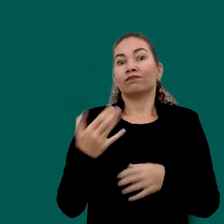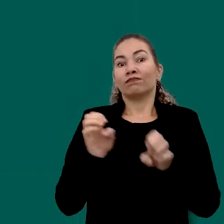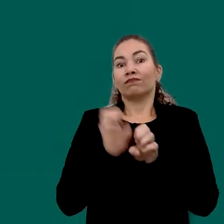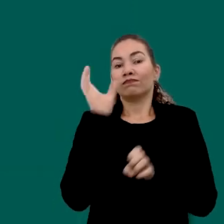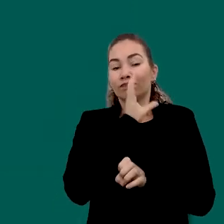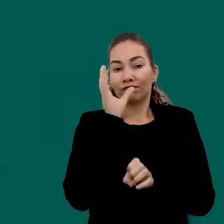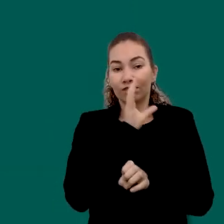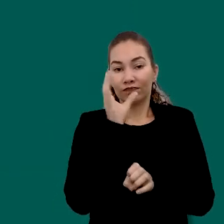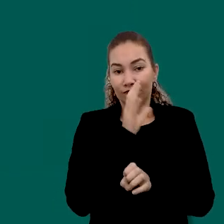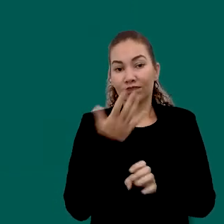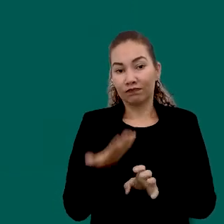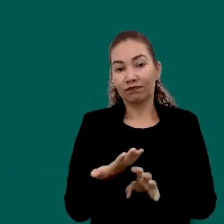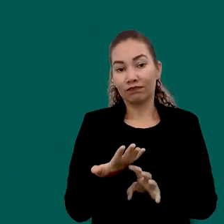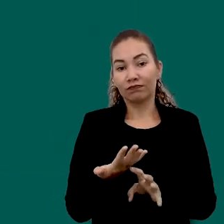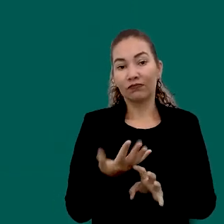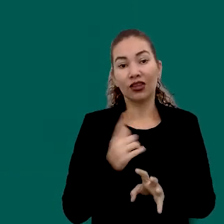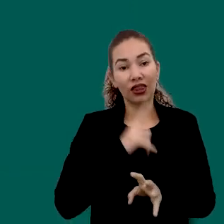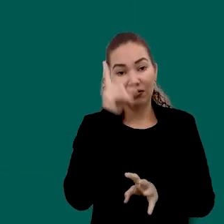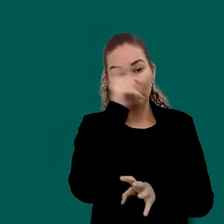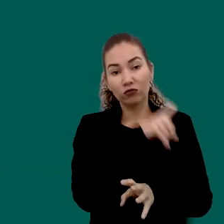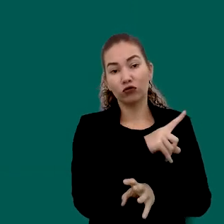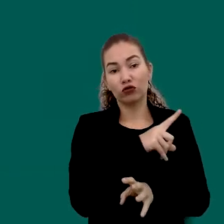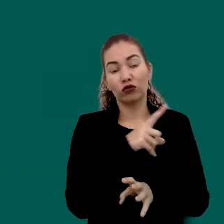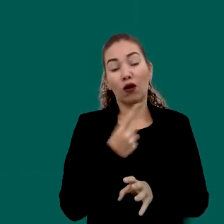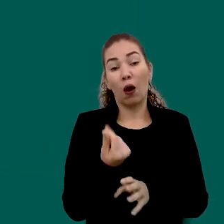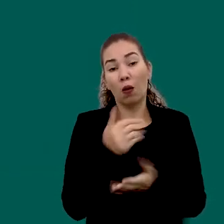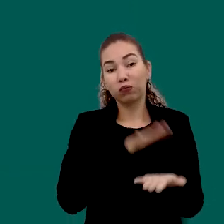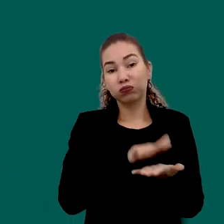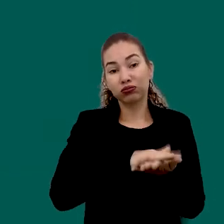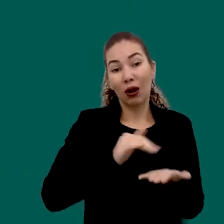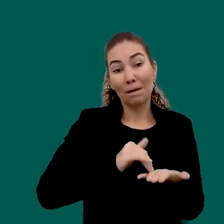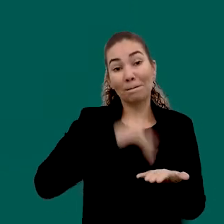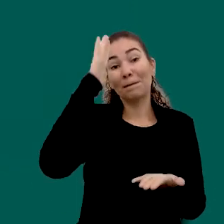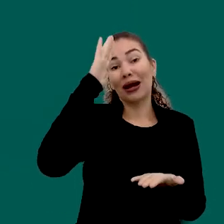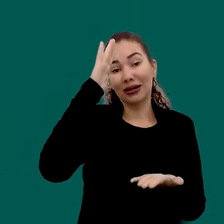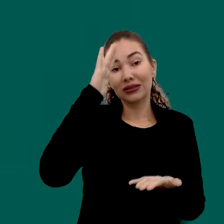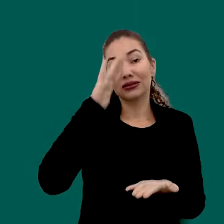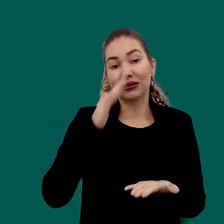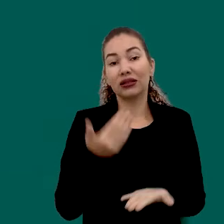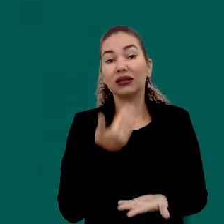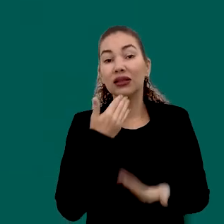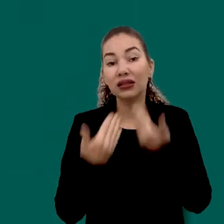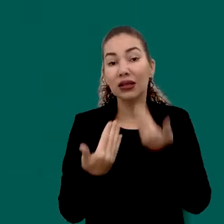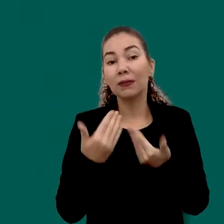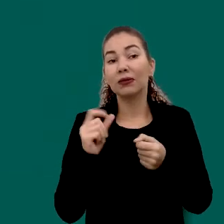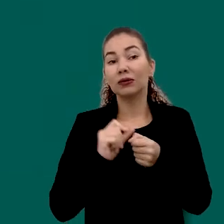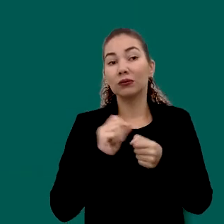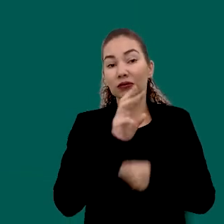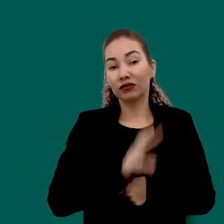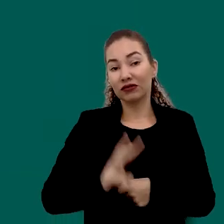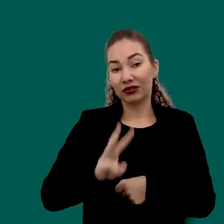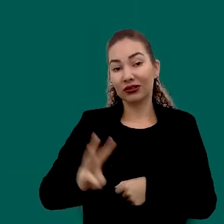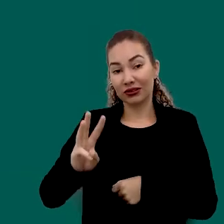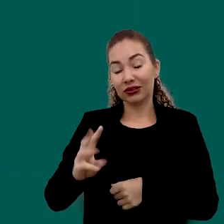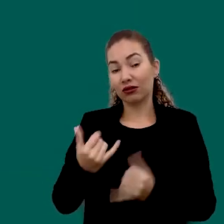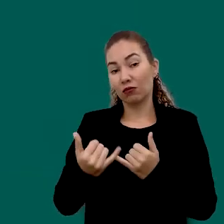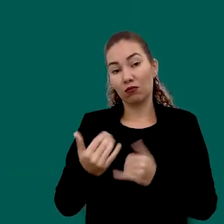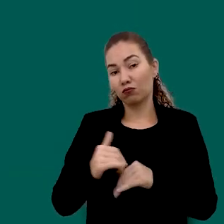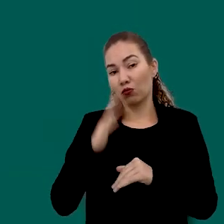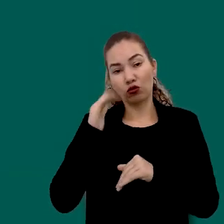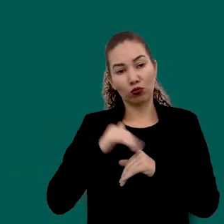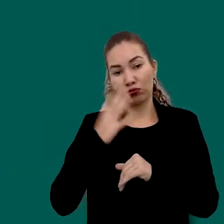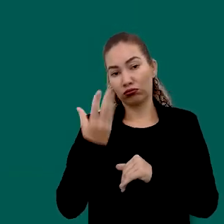e acabou tendo toda essa dificuldade. O custo aumenta. A demanda pelos sites pelos e-commerce aumentou